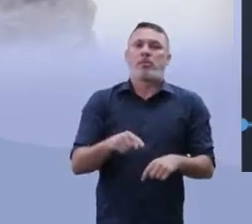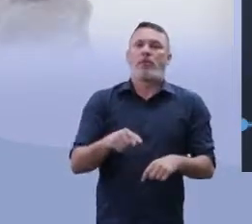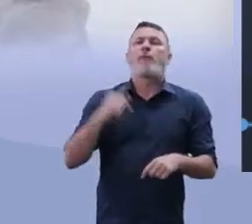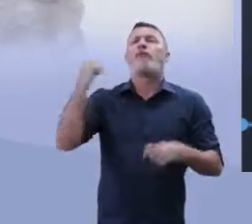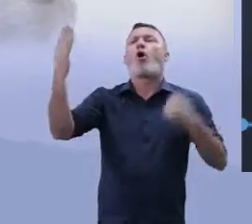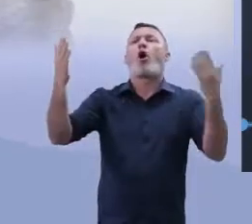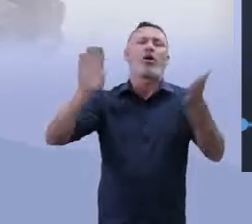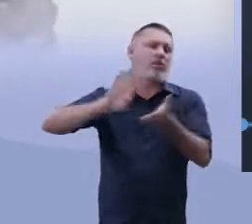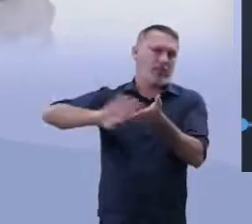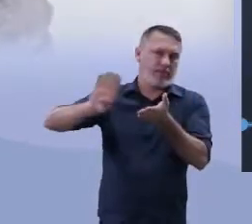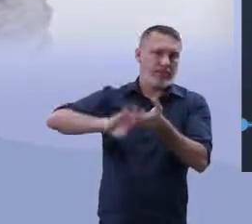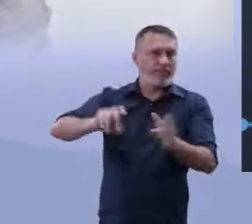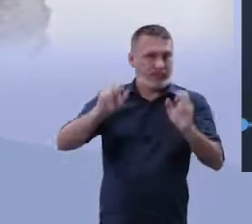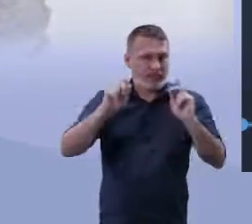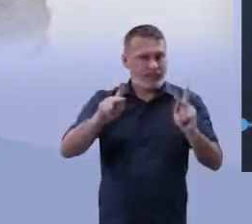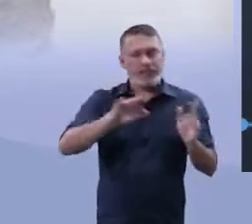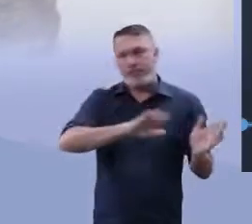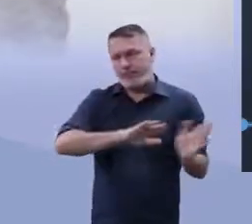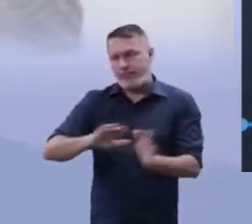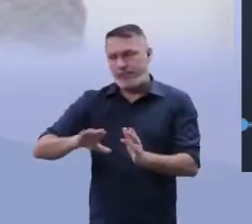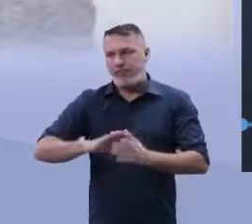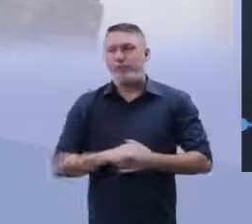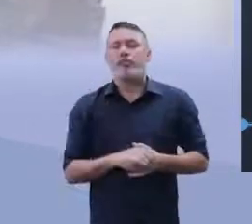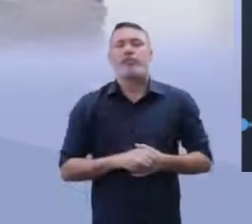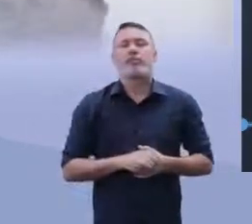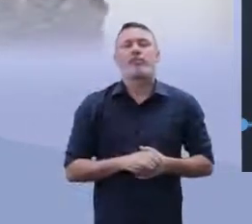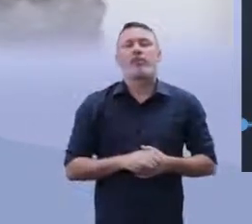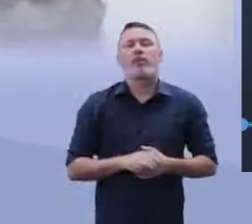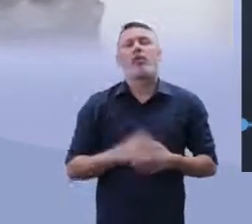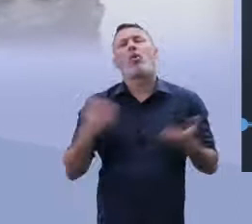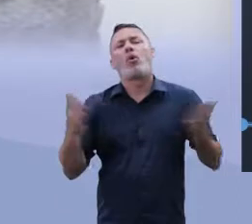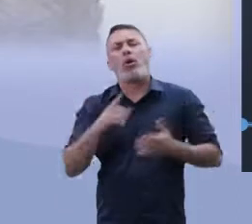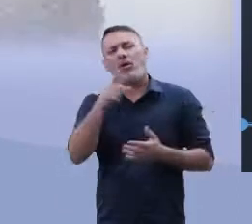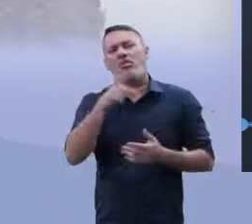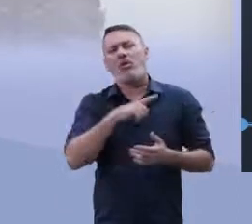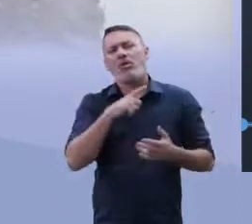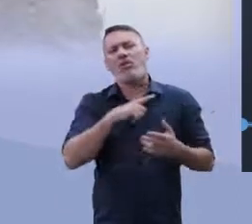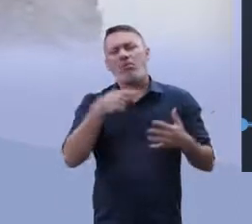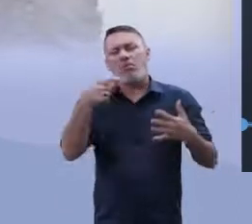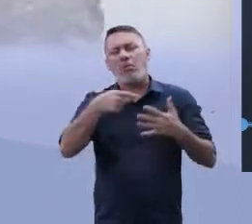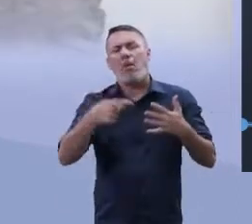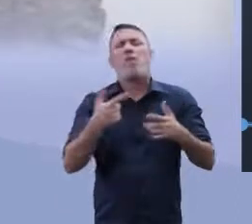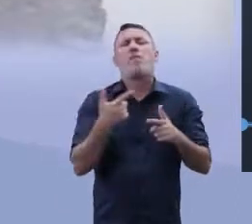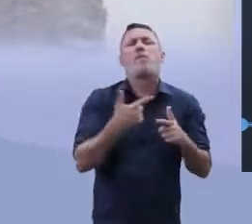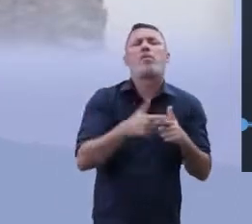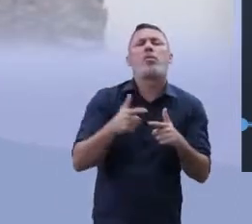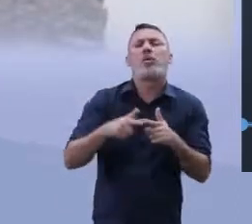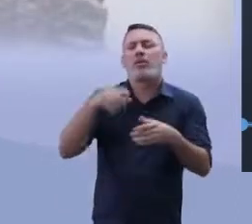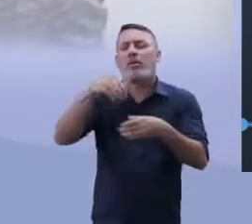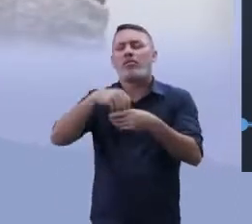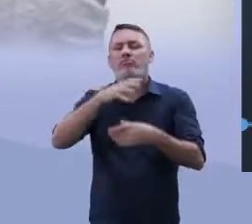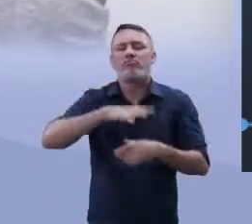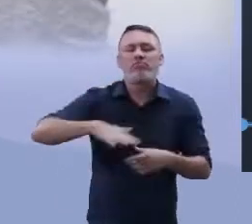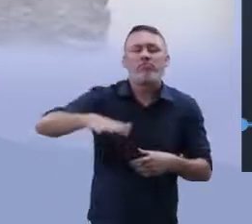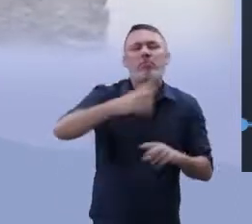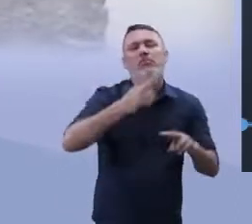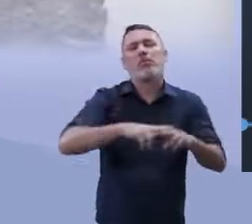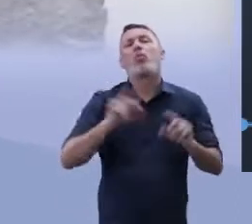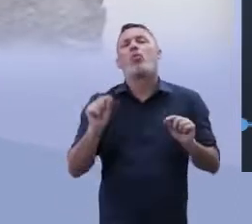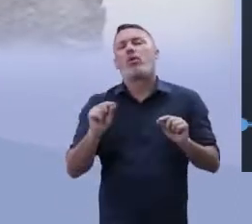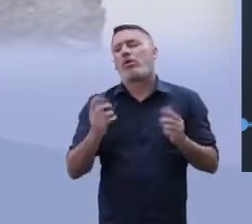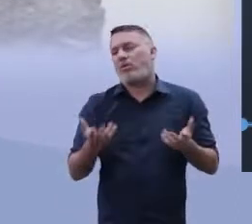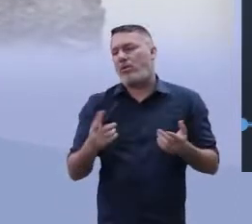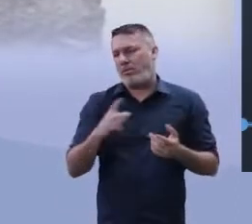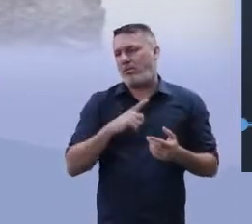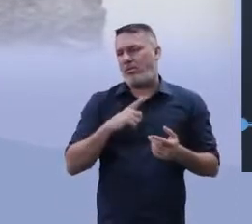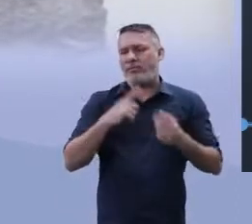pessoas. Perfeito? Então vamos lá. O que nós temos hoje, né, de problema do sistema carcerário? Ciclo de violência.